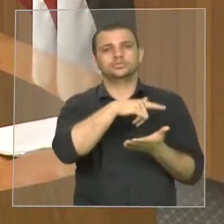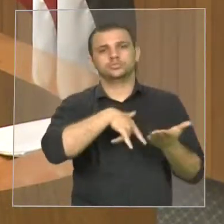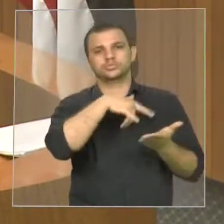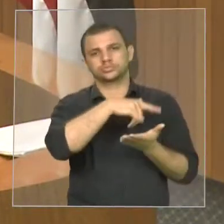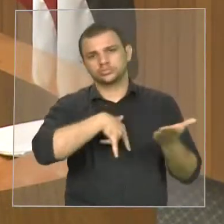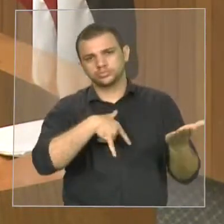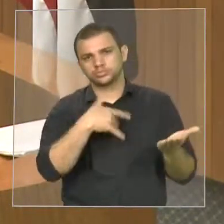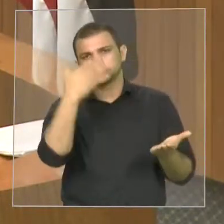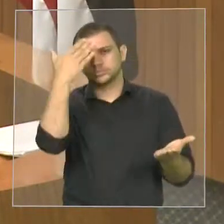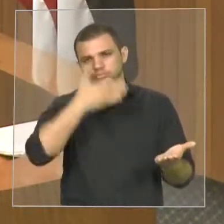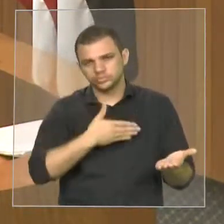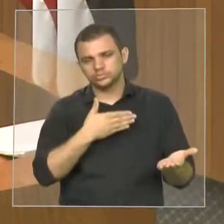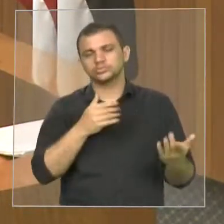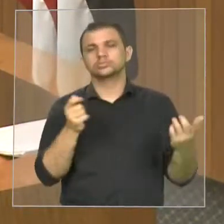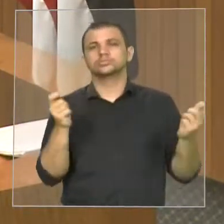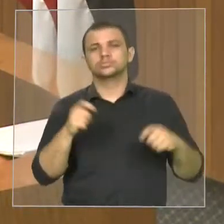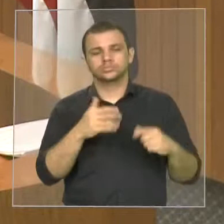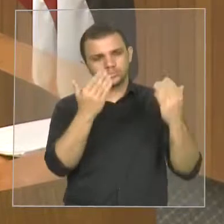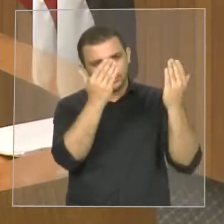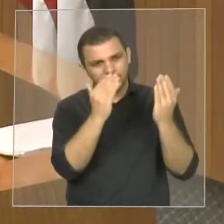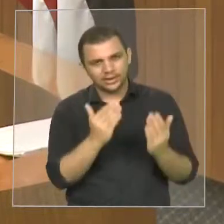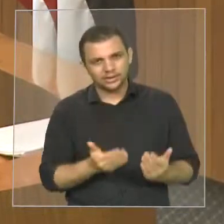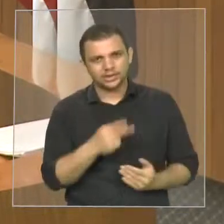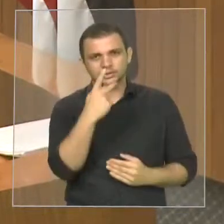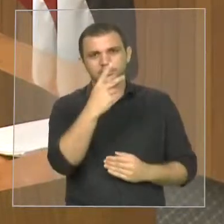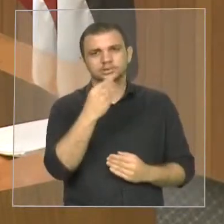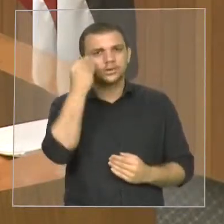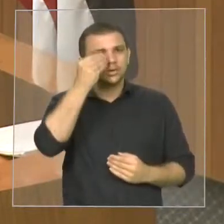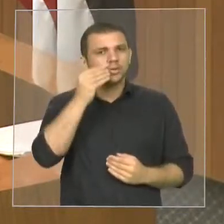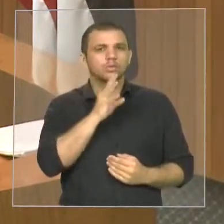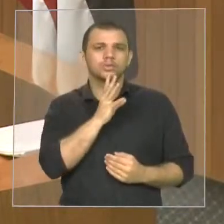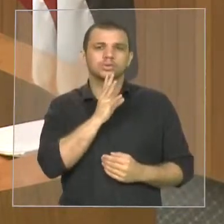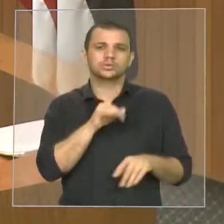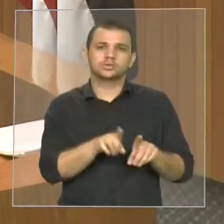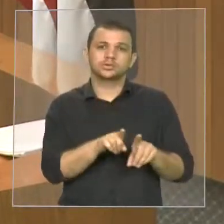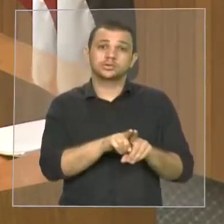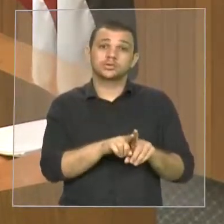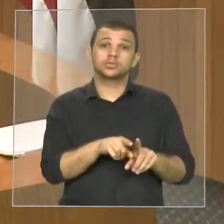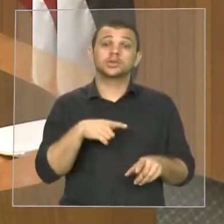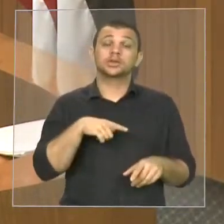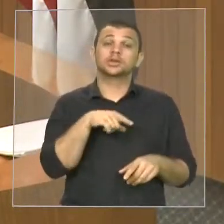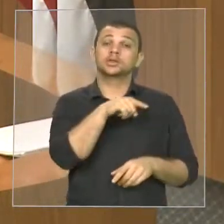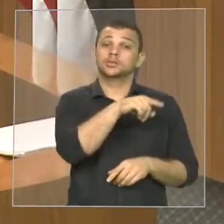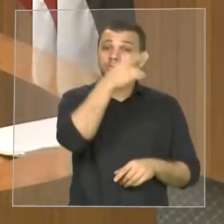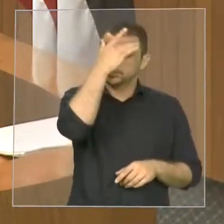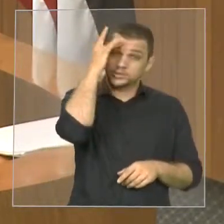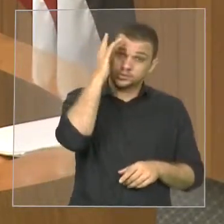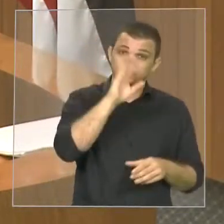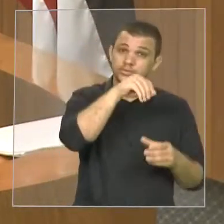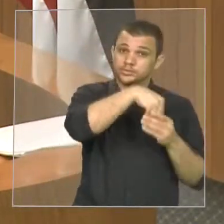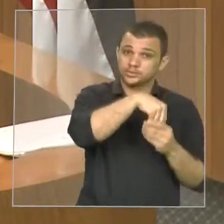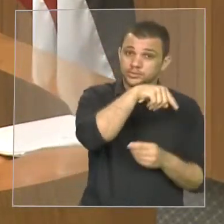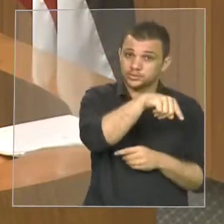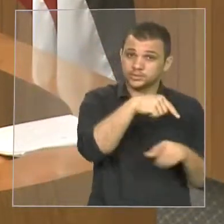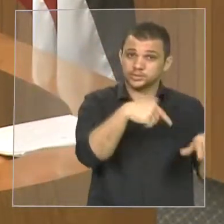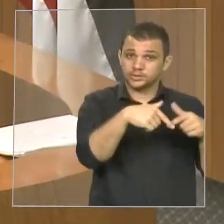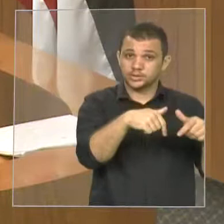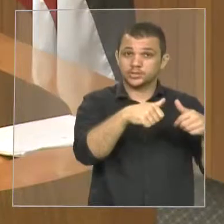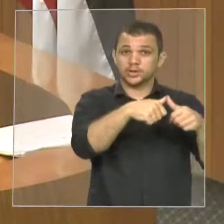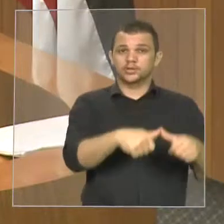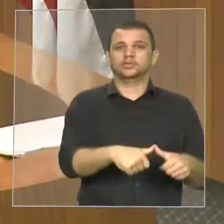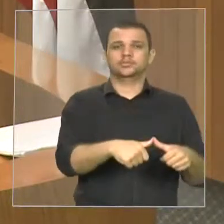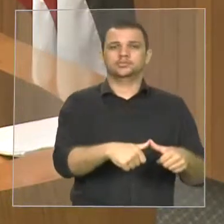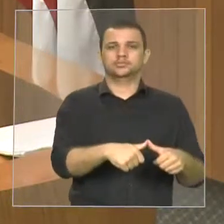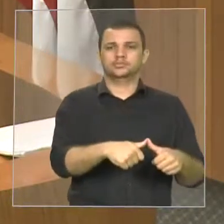prever e analisar o conhecimento e, com detalhe, a estabilidade necessária que o servidor terá para poder fazer o trabalho no Instituto